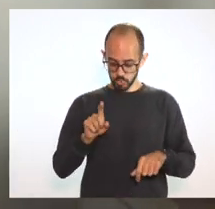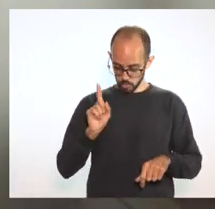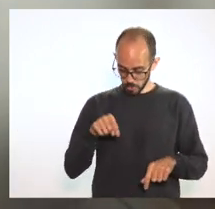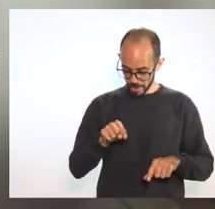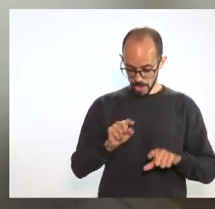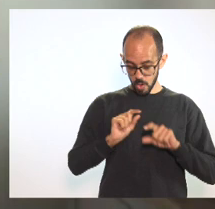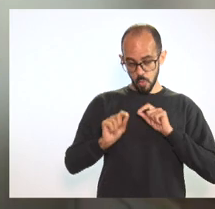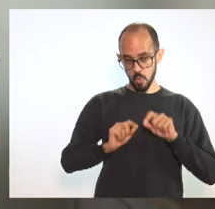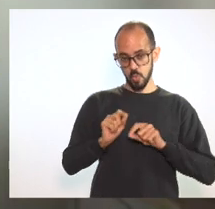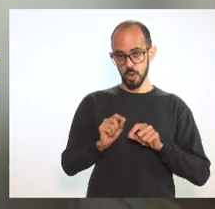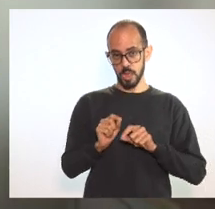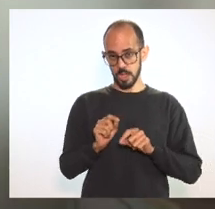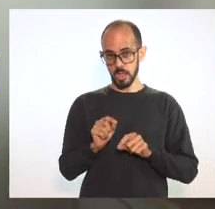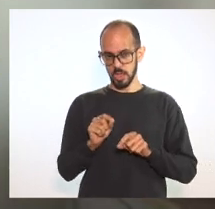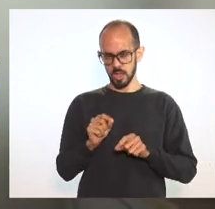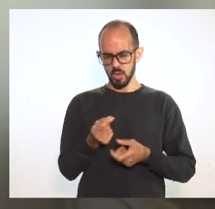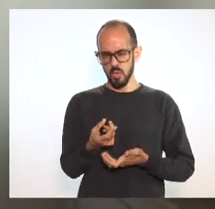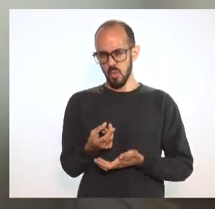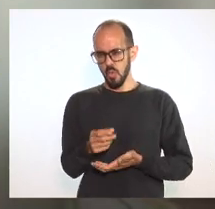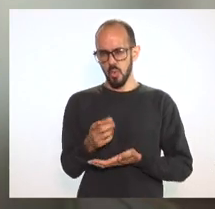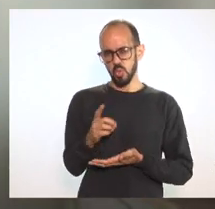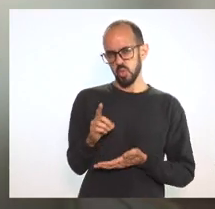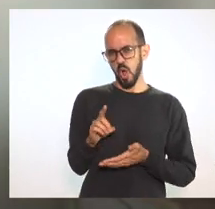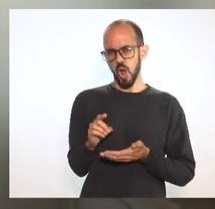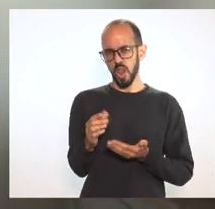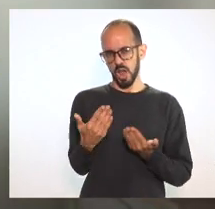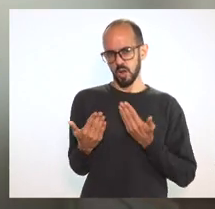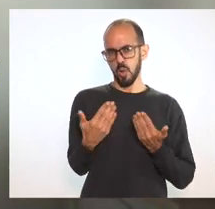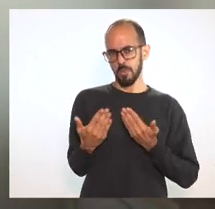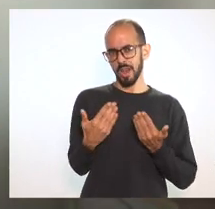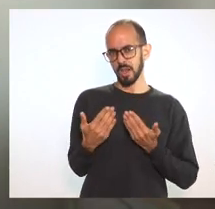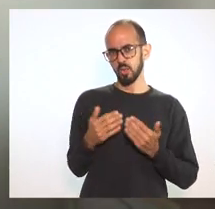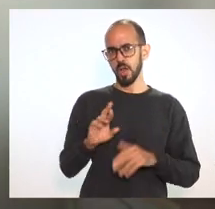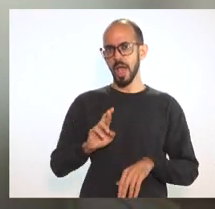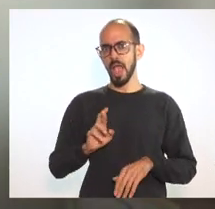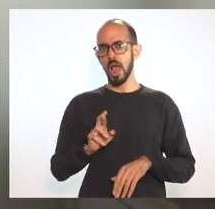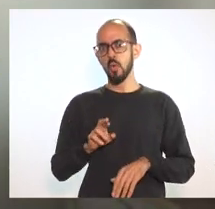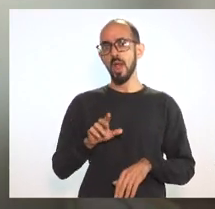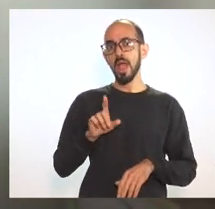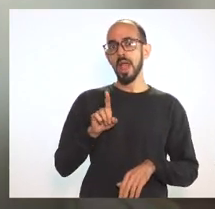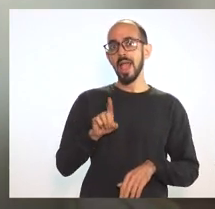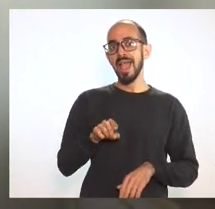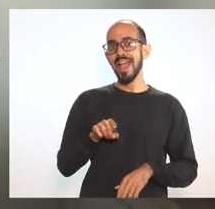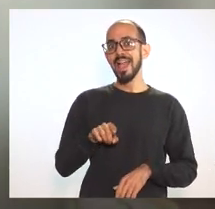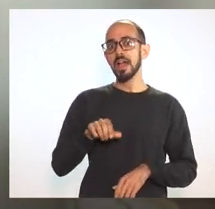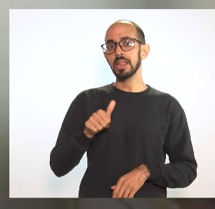Coelho, o dólar a 5,54,